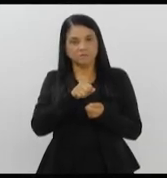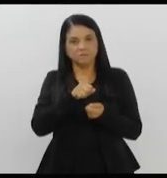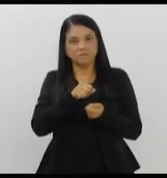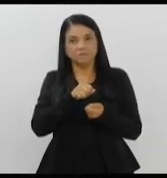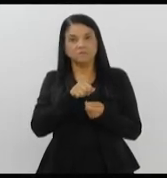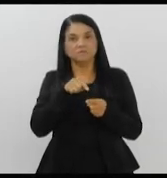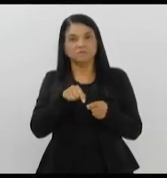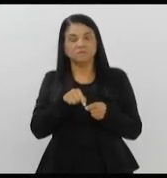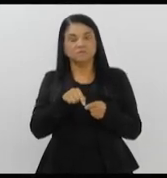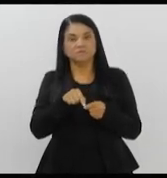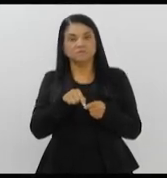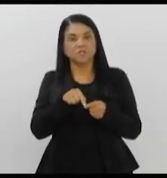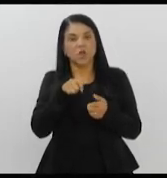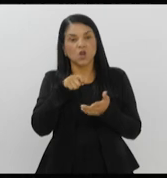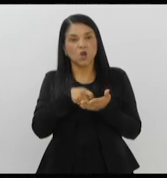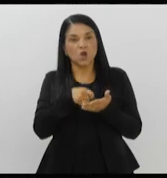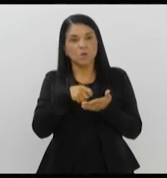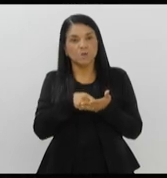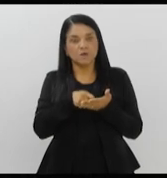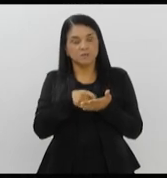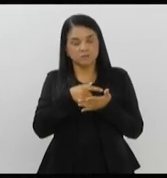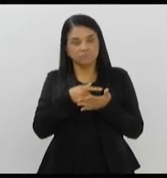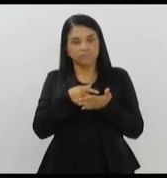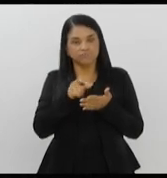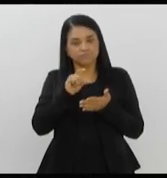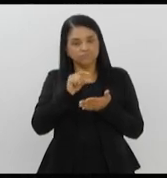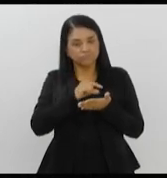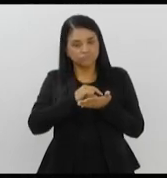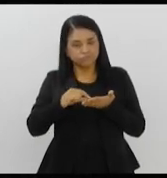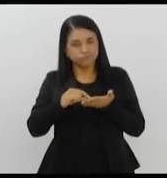que se trata de uma cobrança de taxa mínima de água.